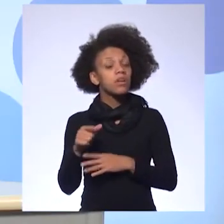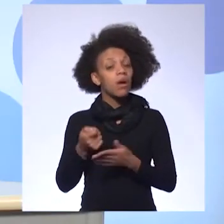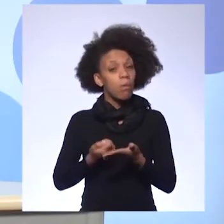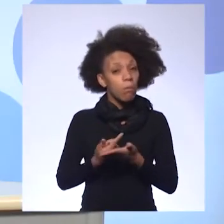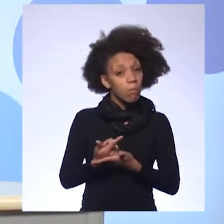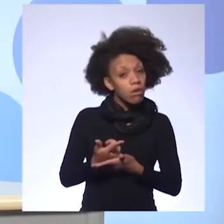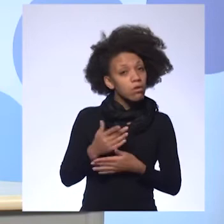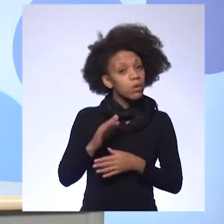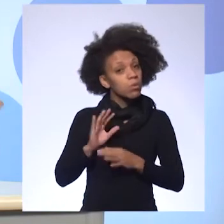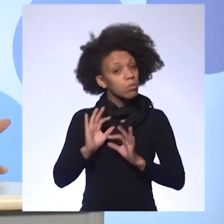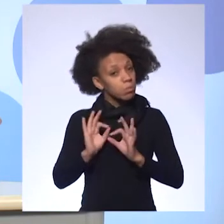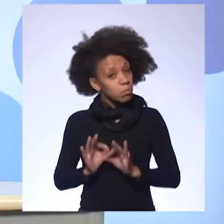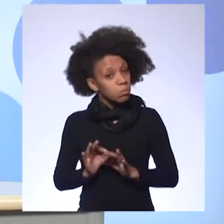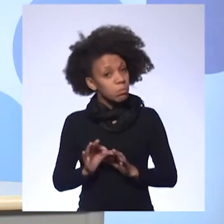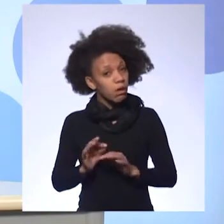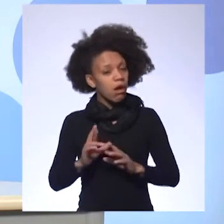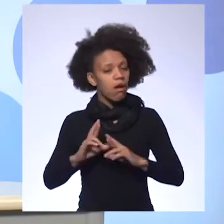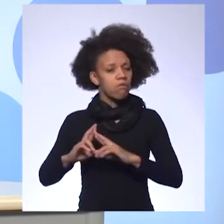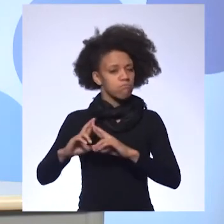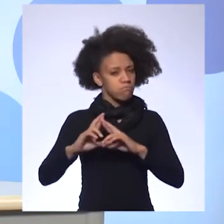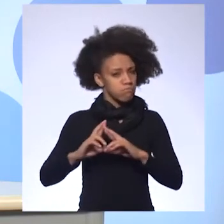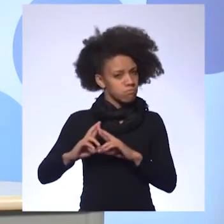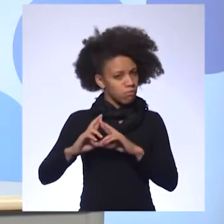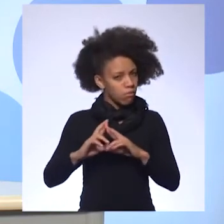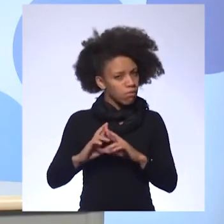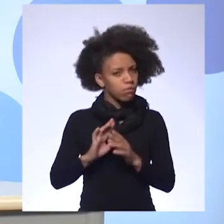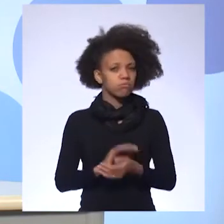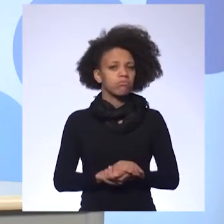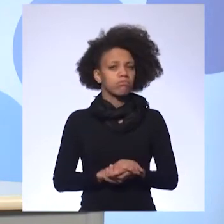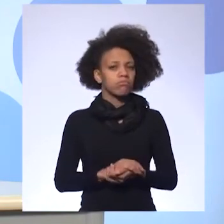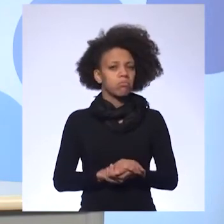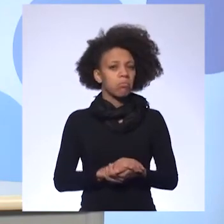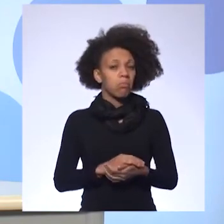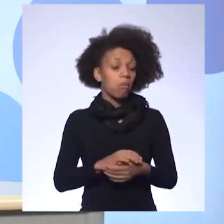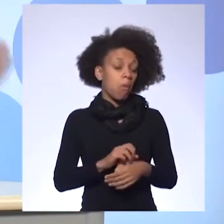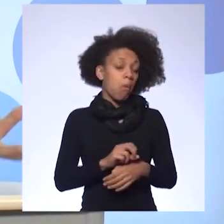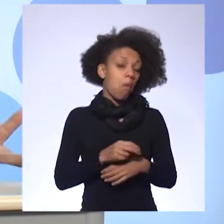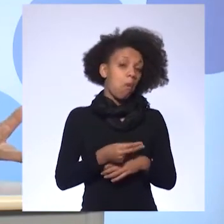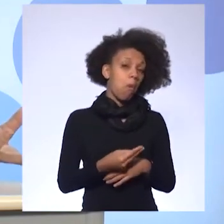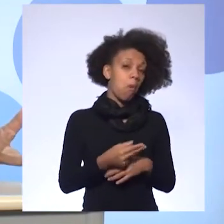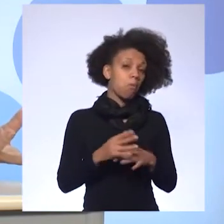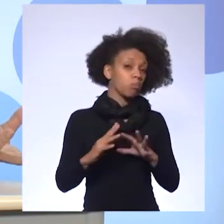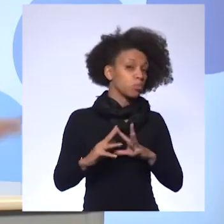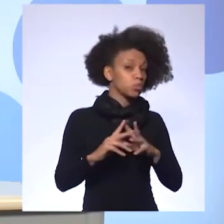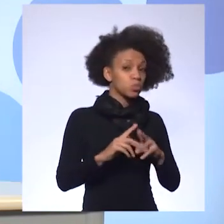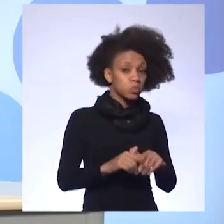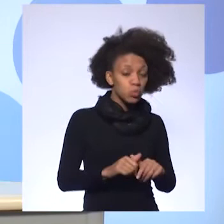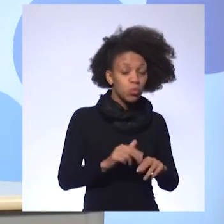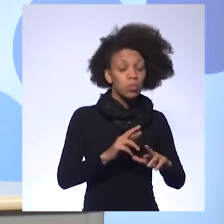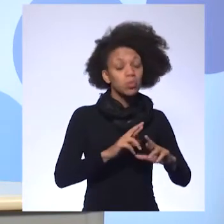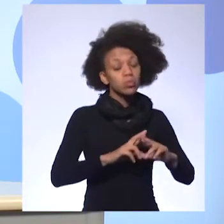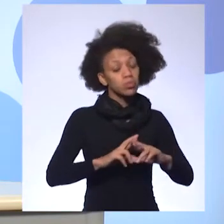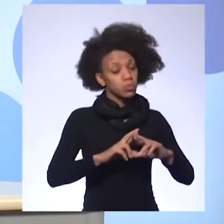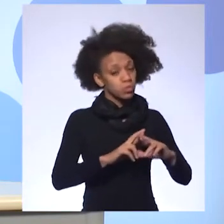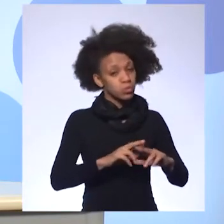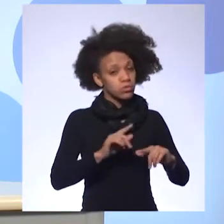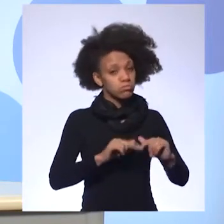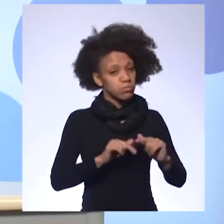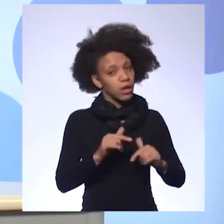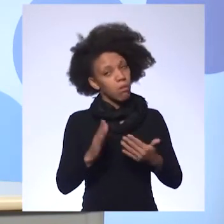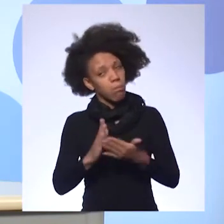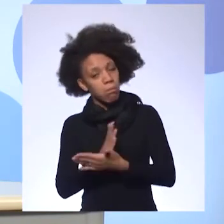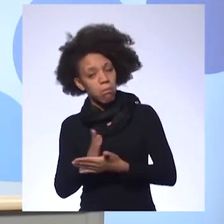comprando ele é feito com parte de material reciclável, reciclado ou todo de material reciclado. Né? Hoje nós